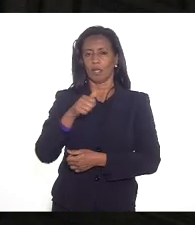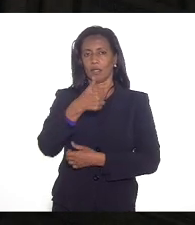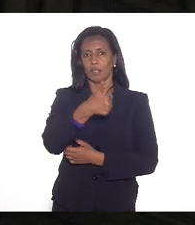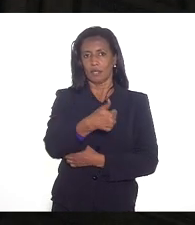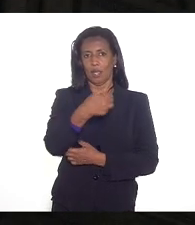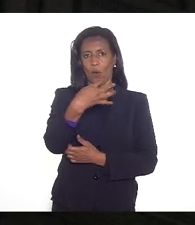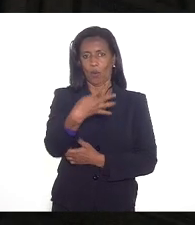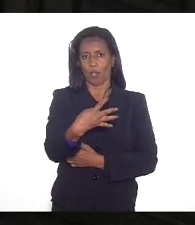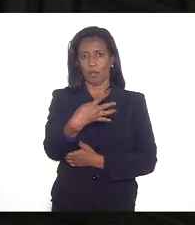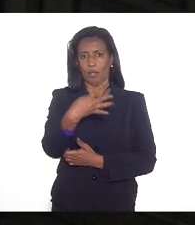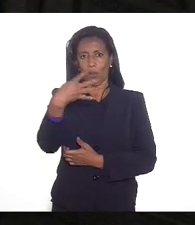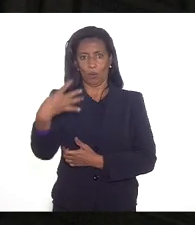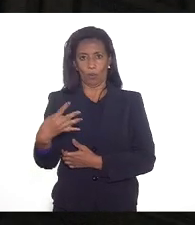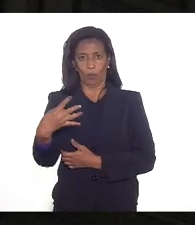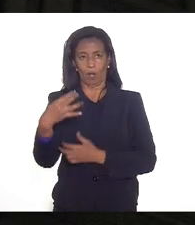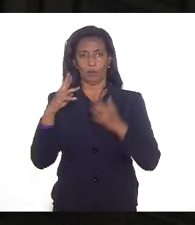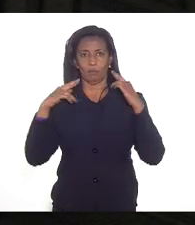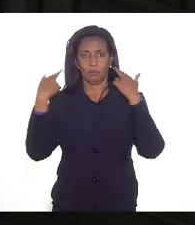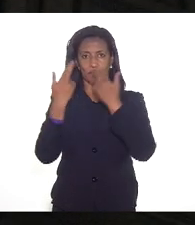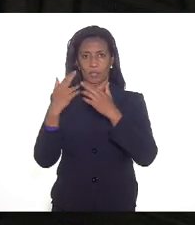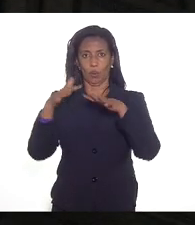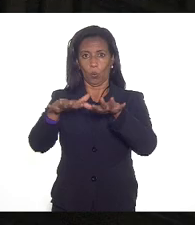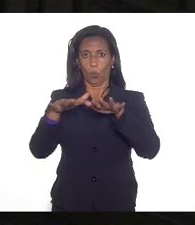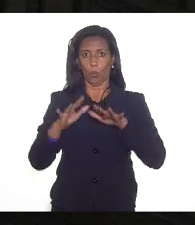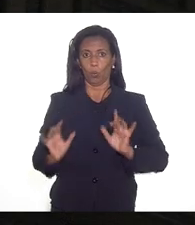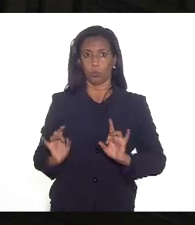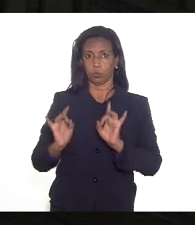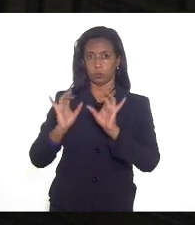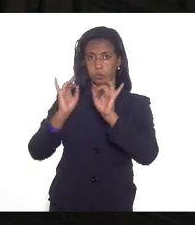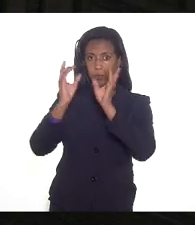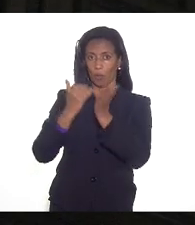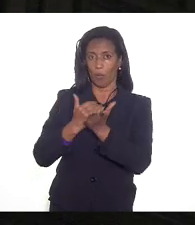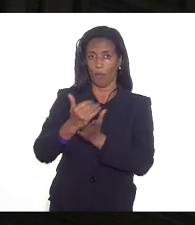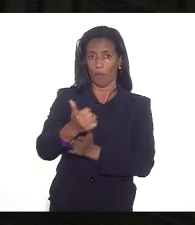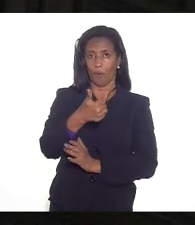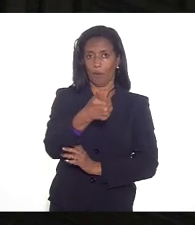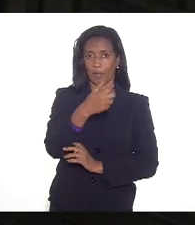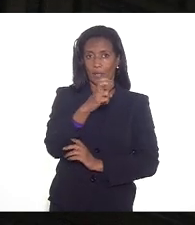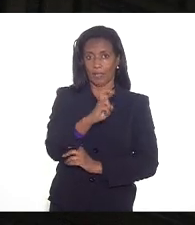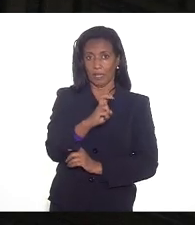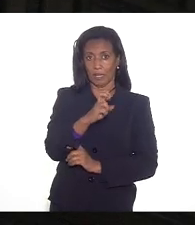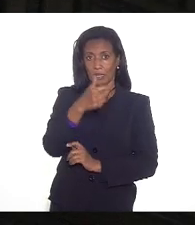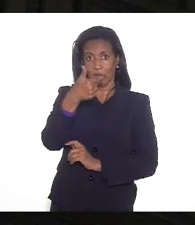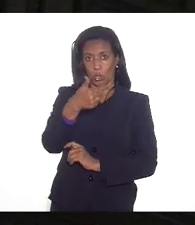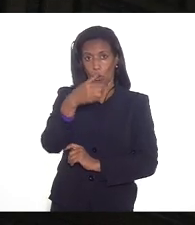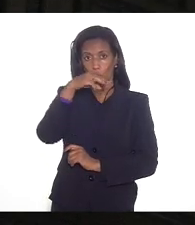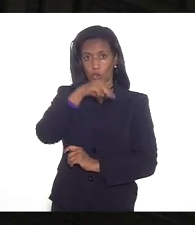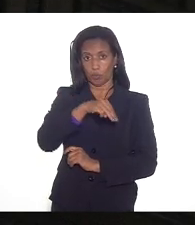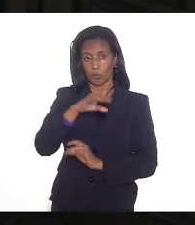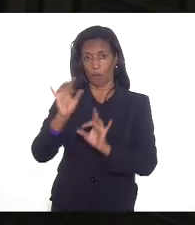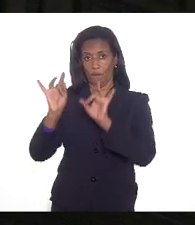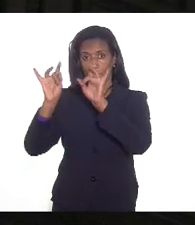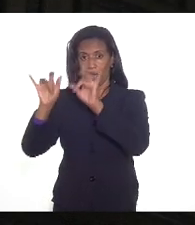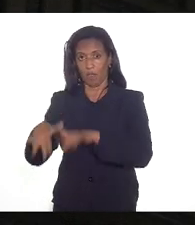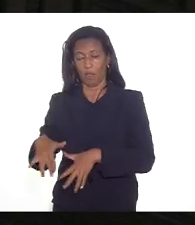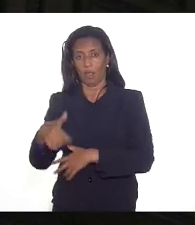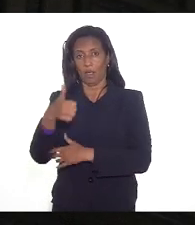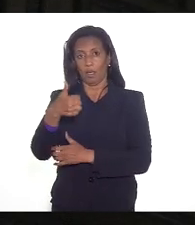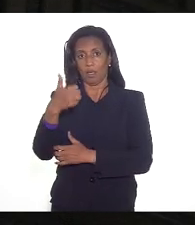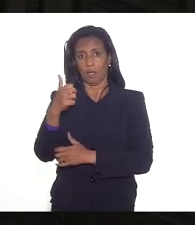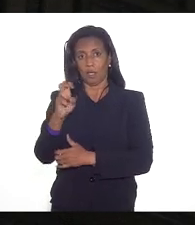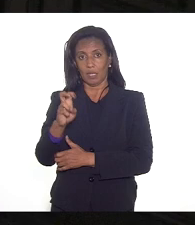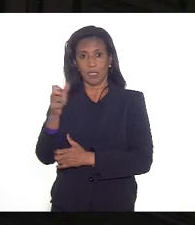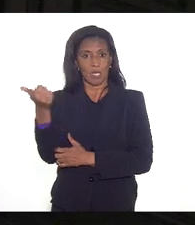na 144ª sessão extraordinária iniciadas 15:02 encerrou seus